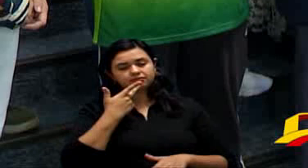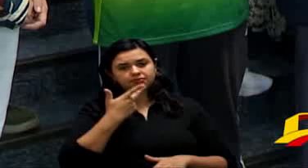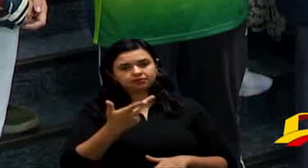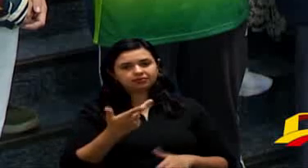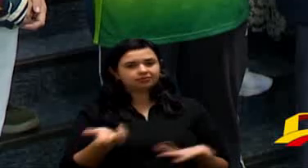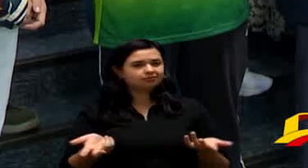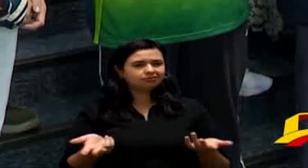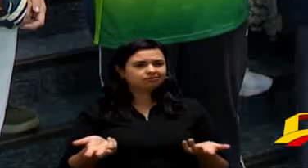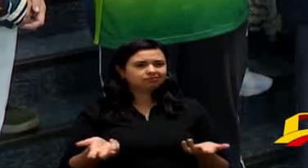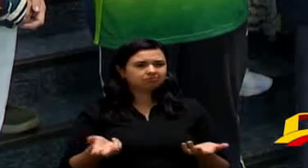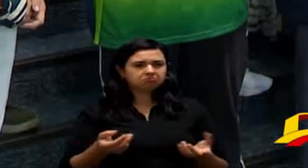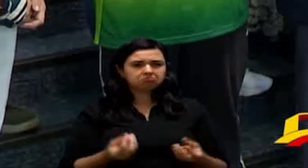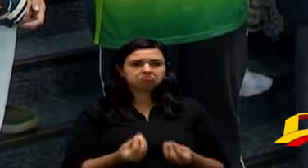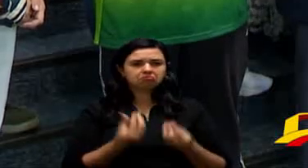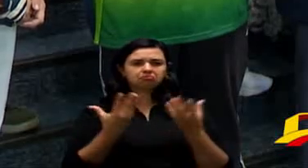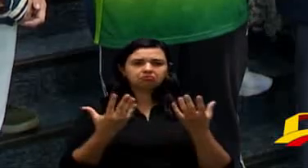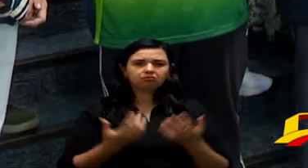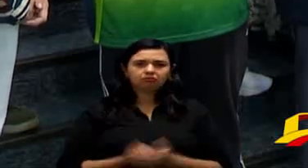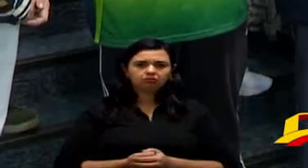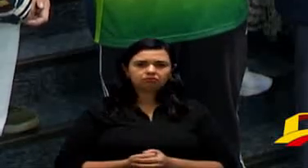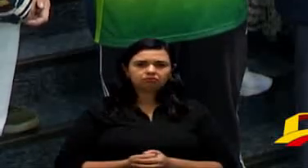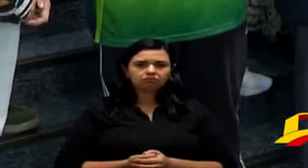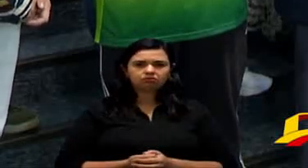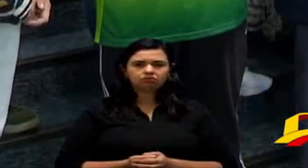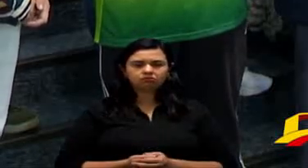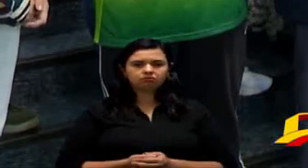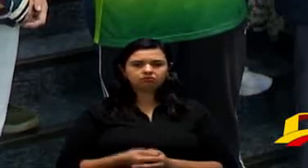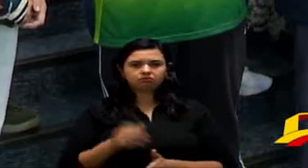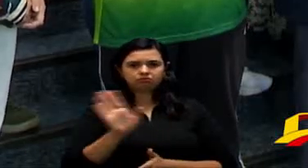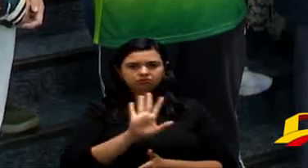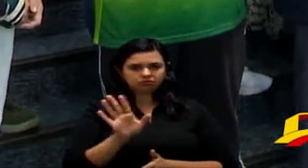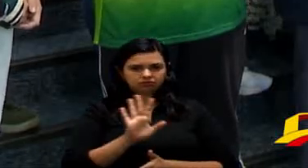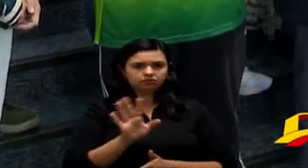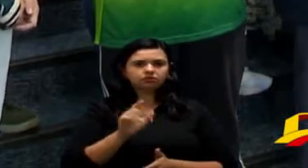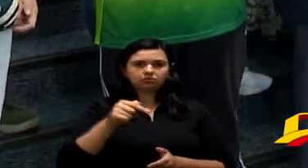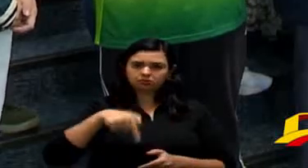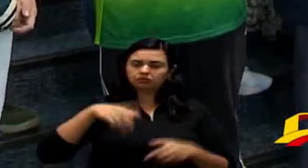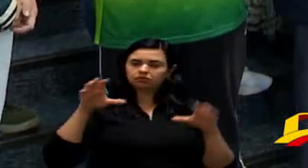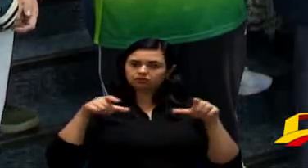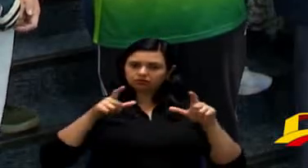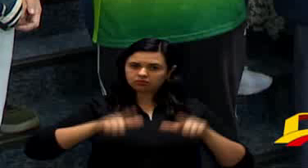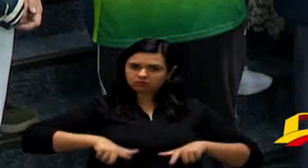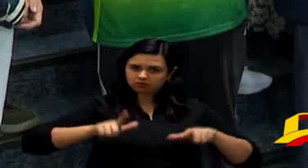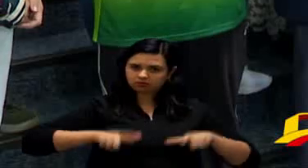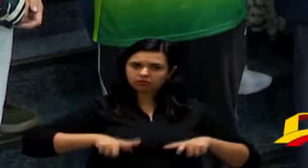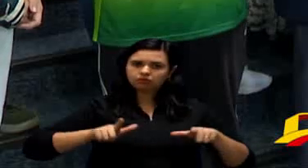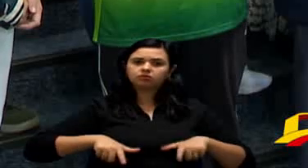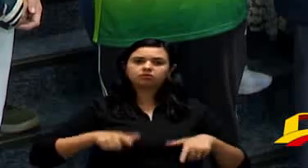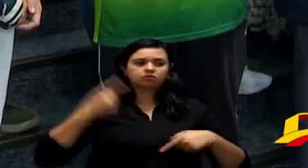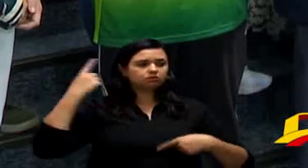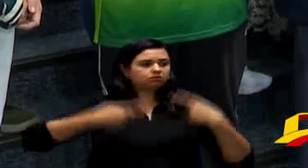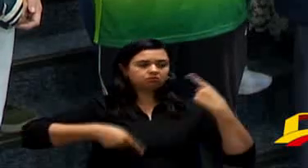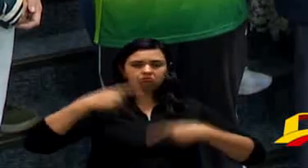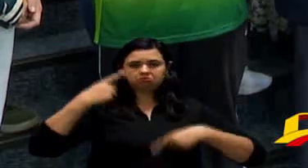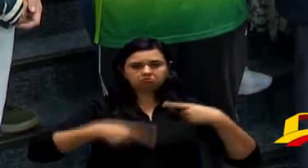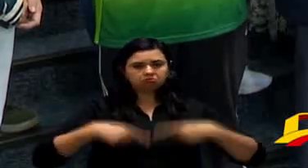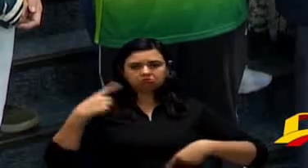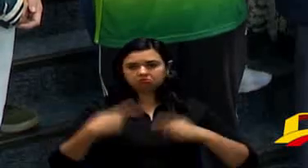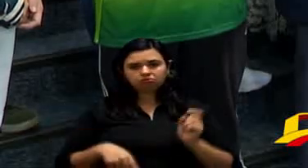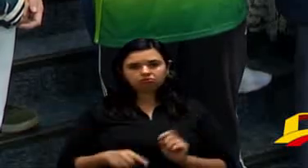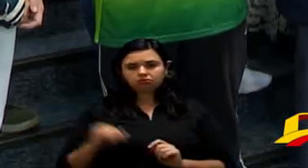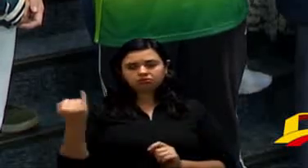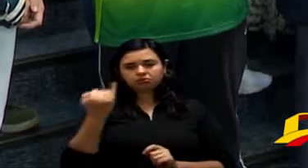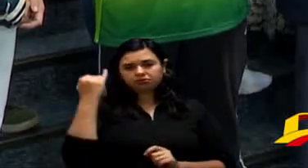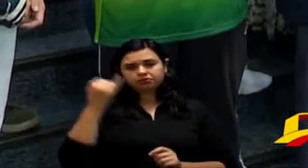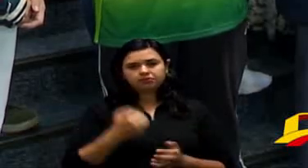que coisa ridículo não não espaço democrático nosso é o Fórum de bater isso fora de discussão é isso